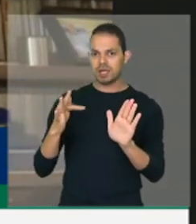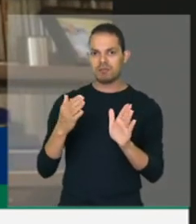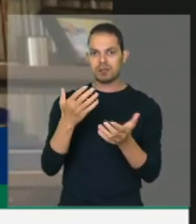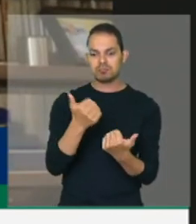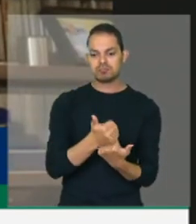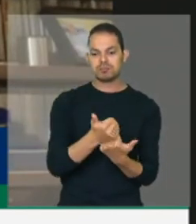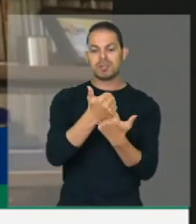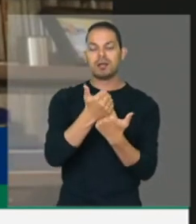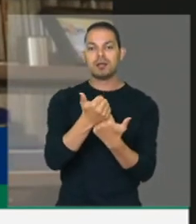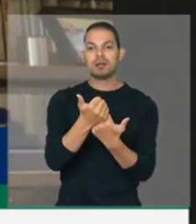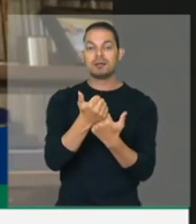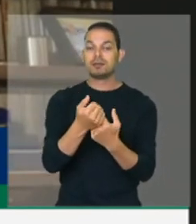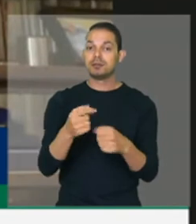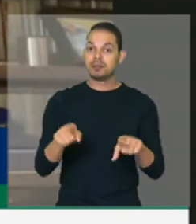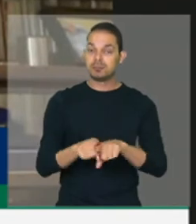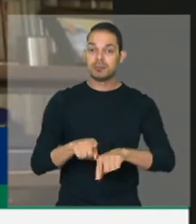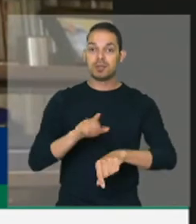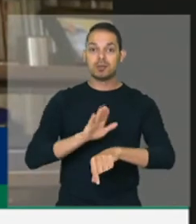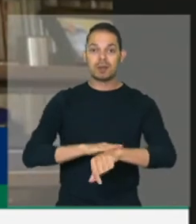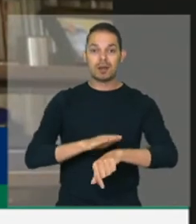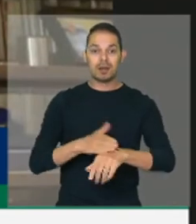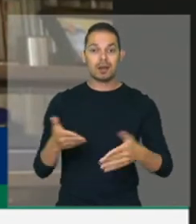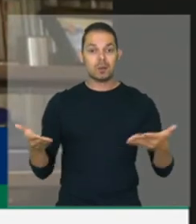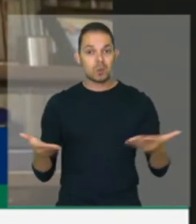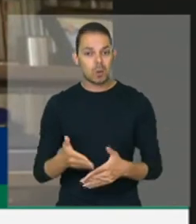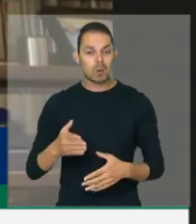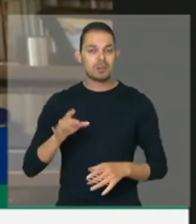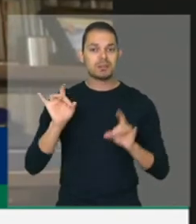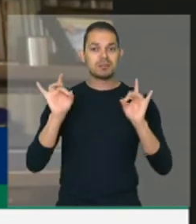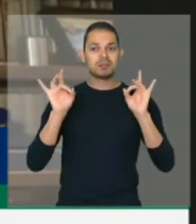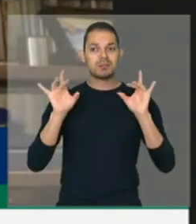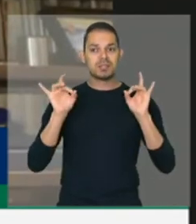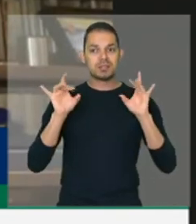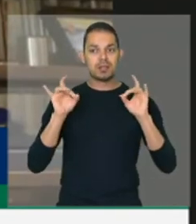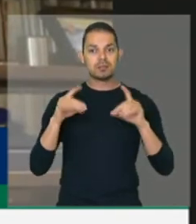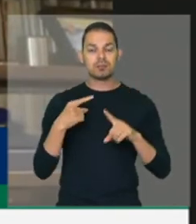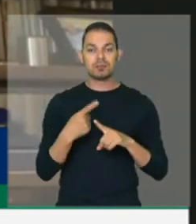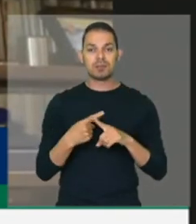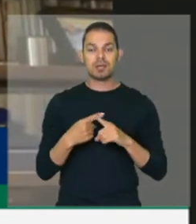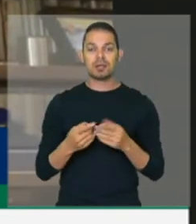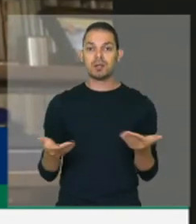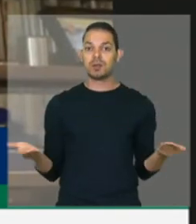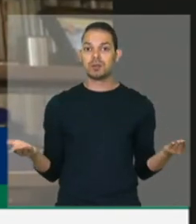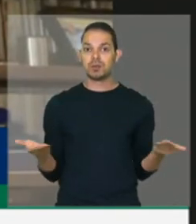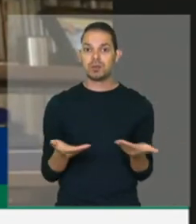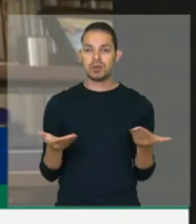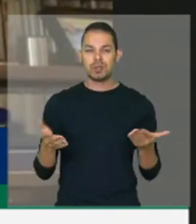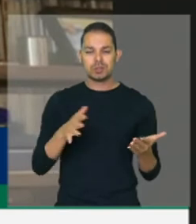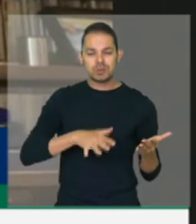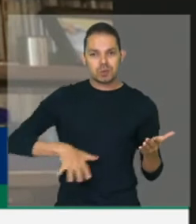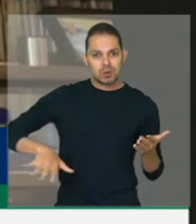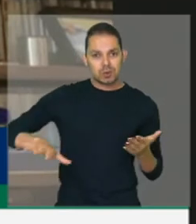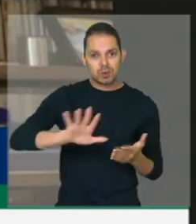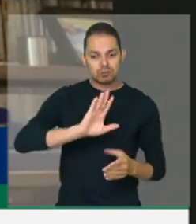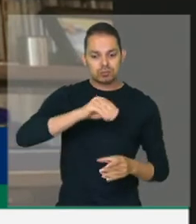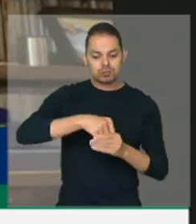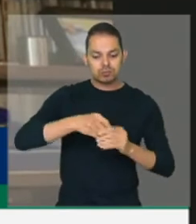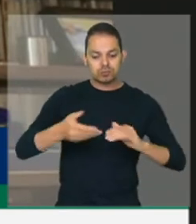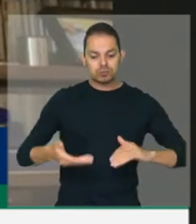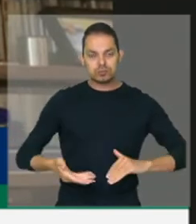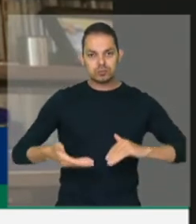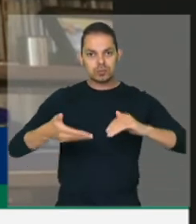é especialíssimo por conta que esse dia de hoje chama todos nós do Parlamento